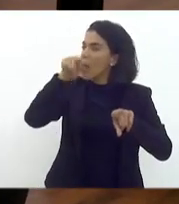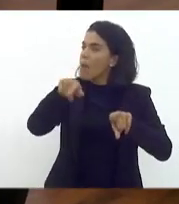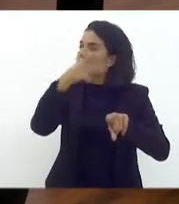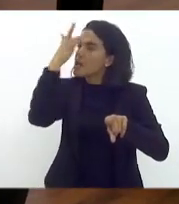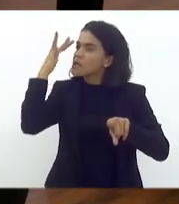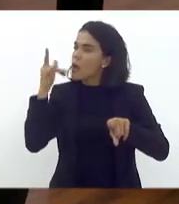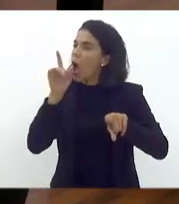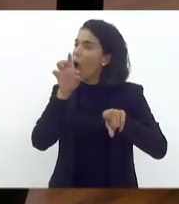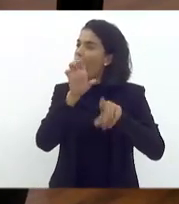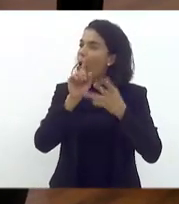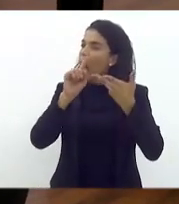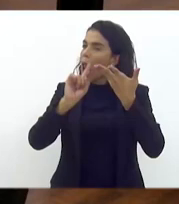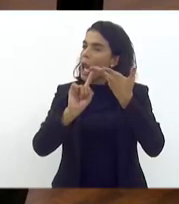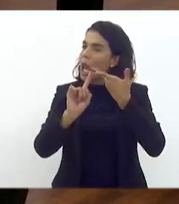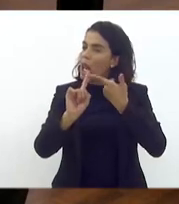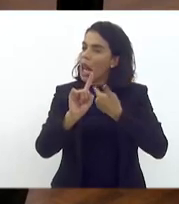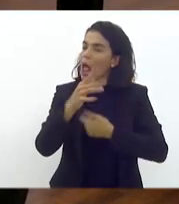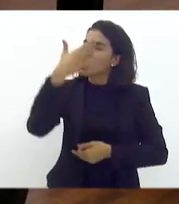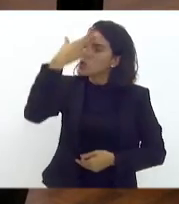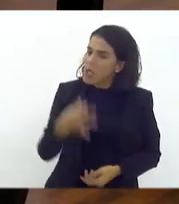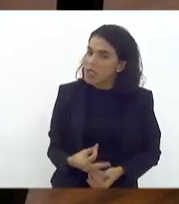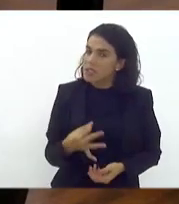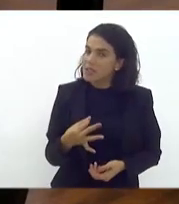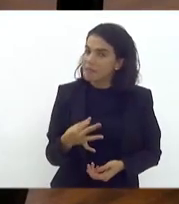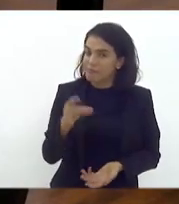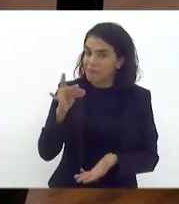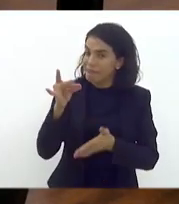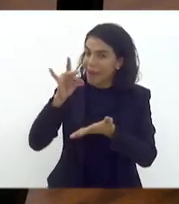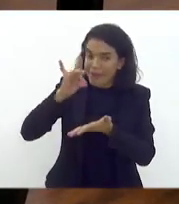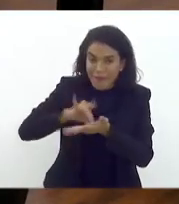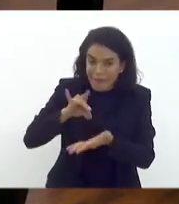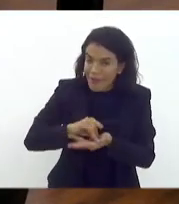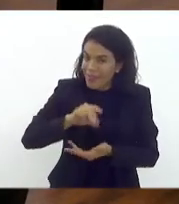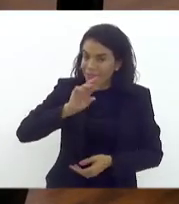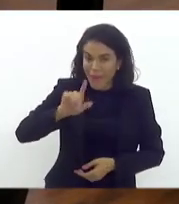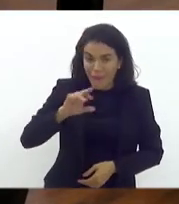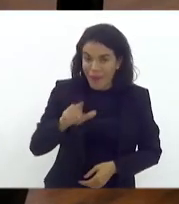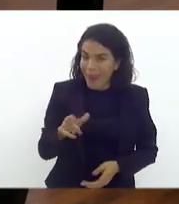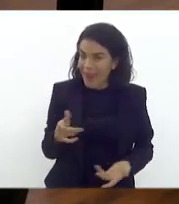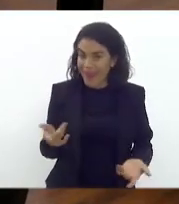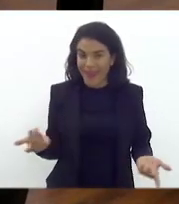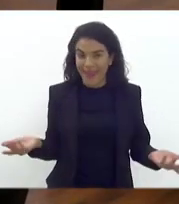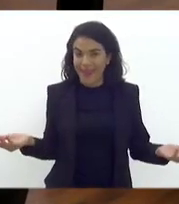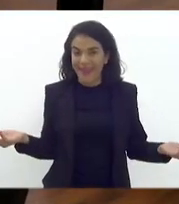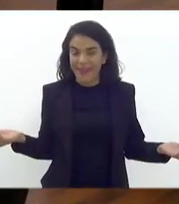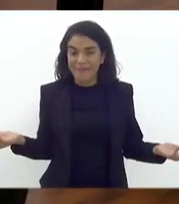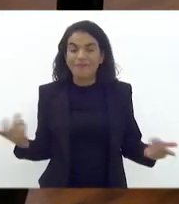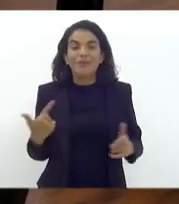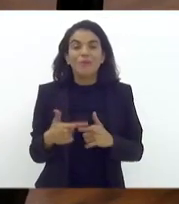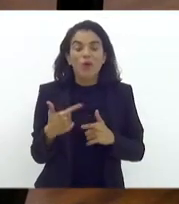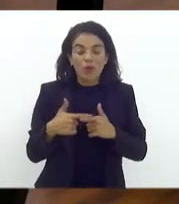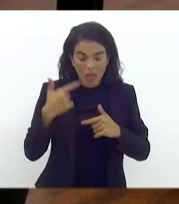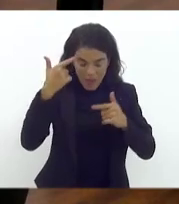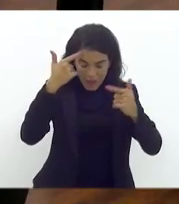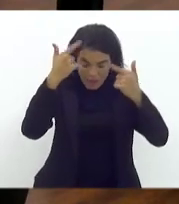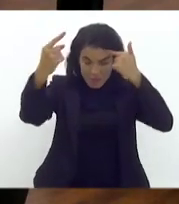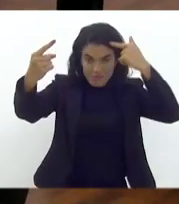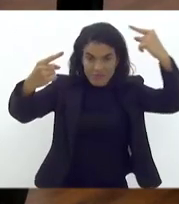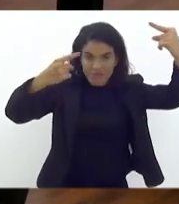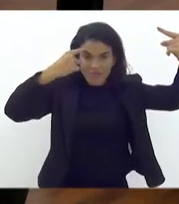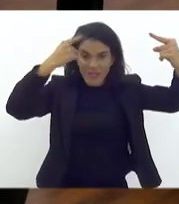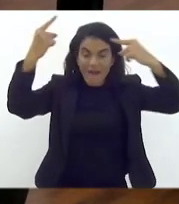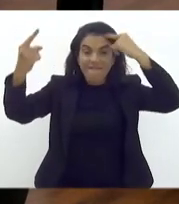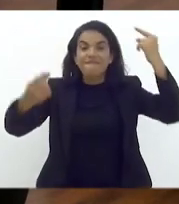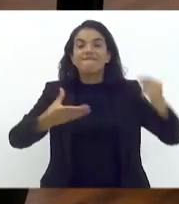até muita certeza mas não é assim que realmente aconteceu porque eu gerei que a gente chama de uma